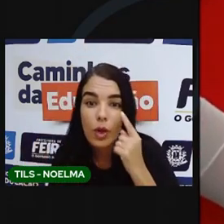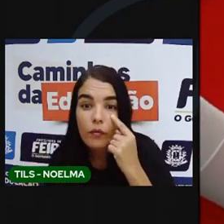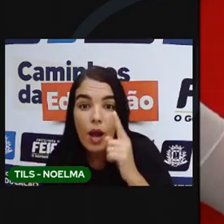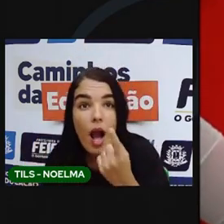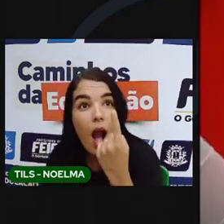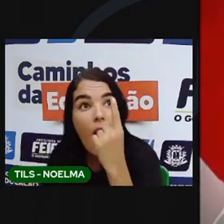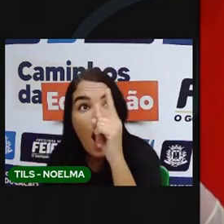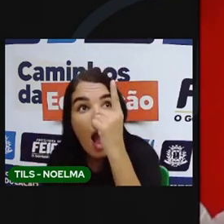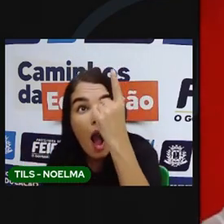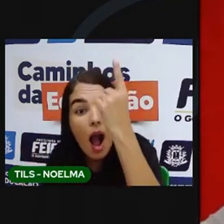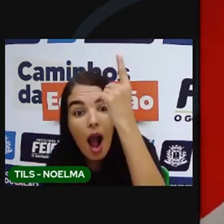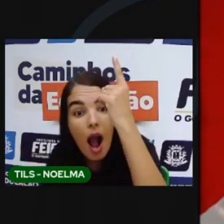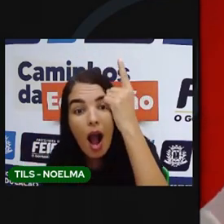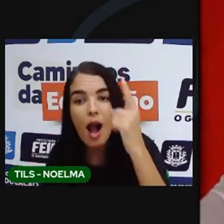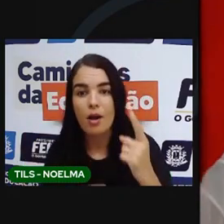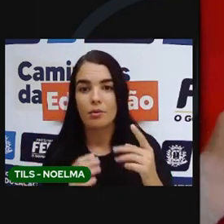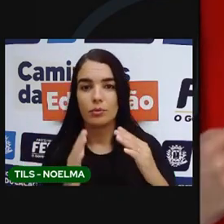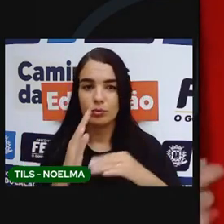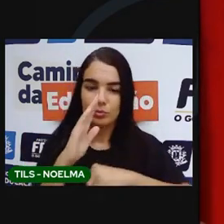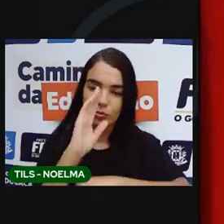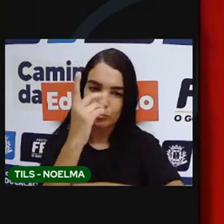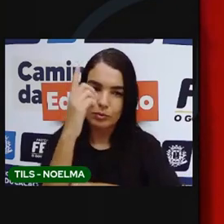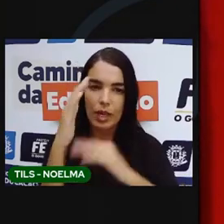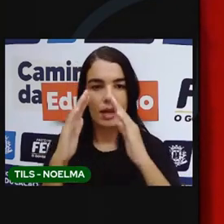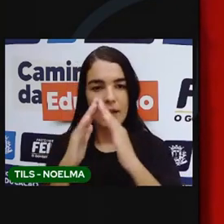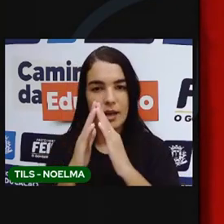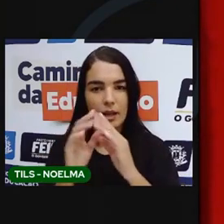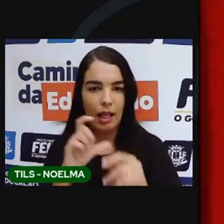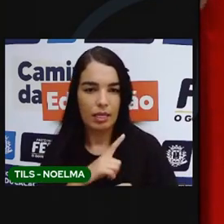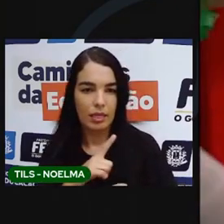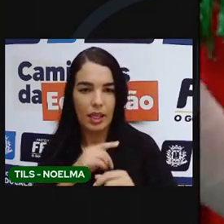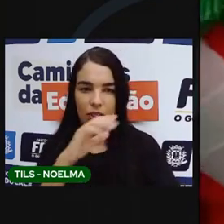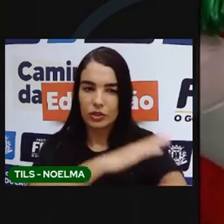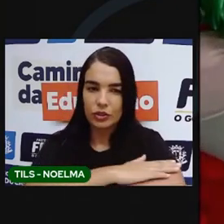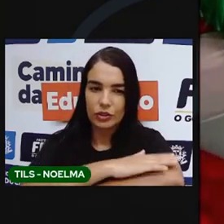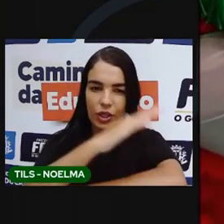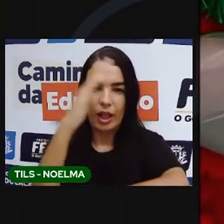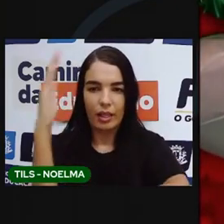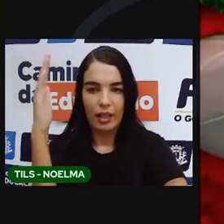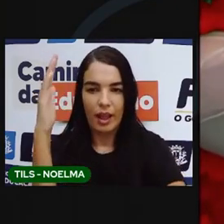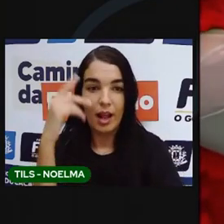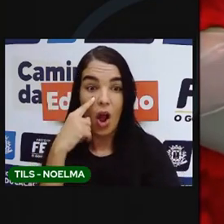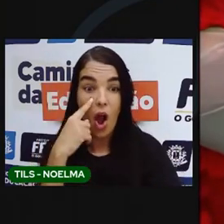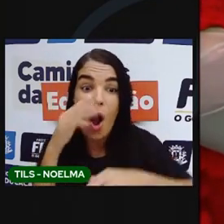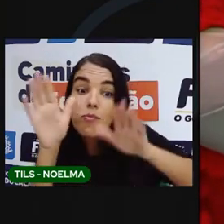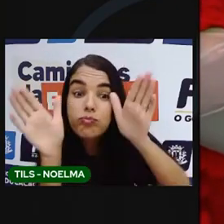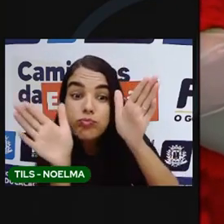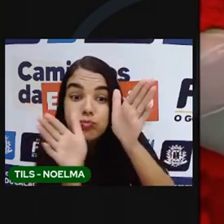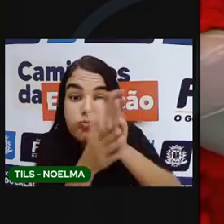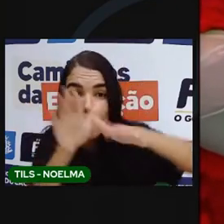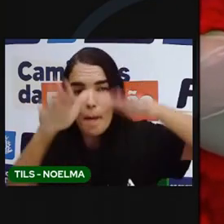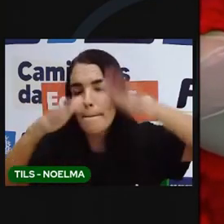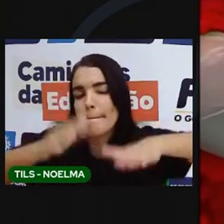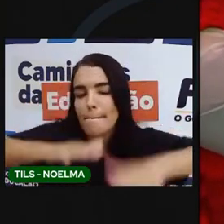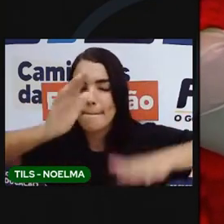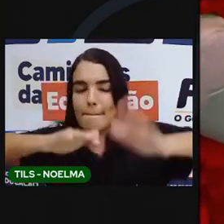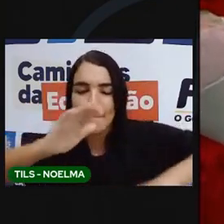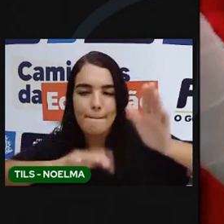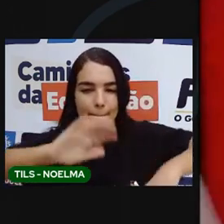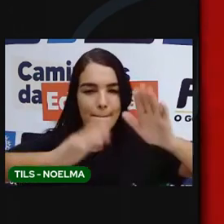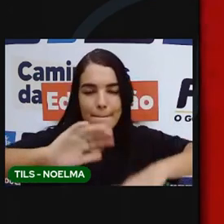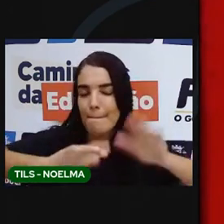casa já se viu uma janela que lindo E aí o